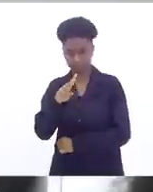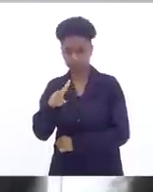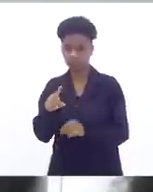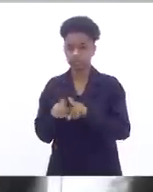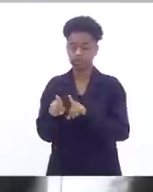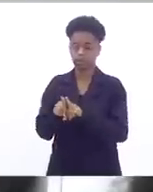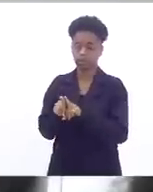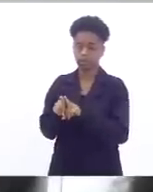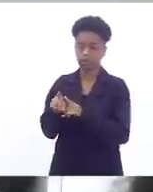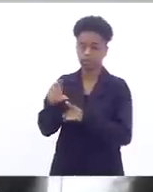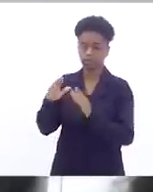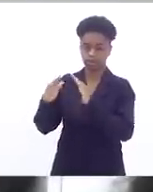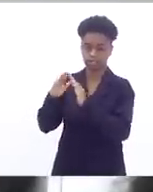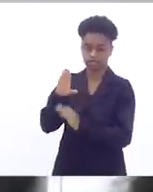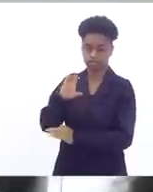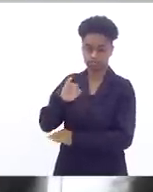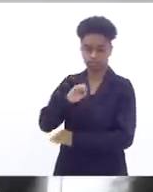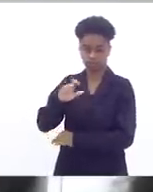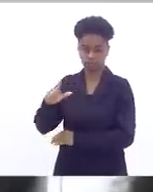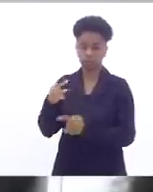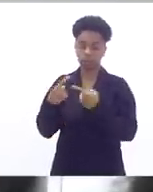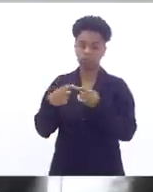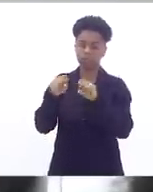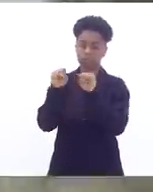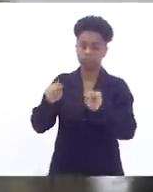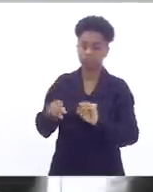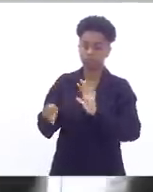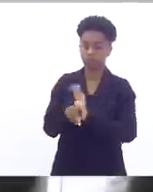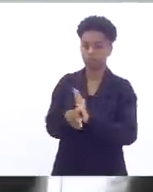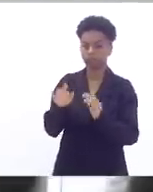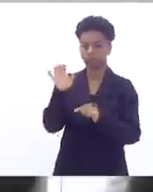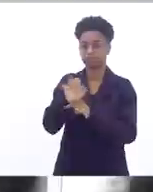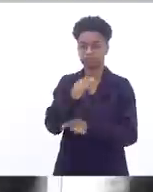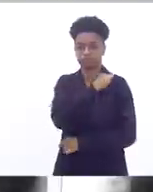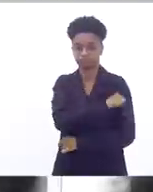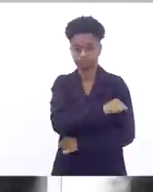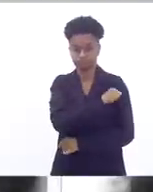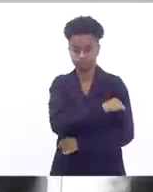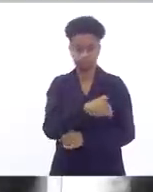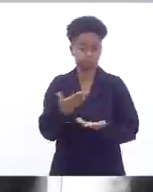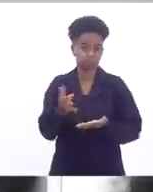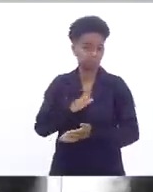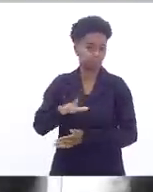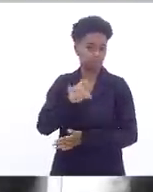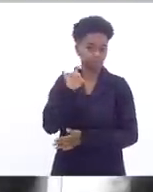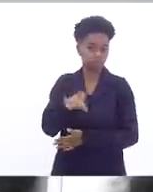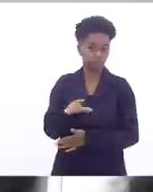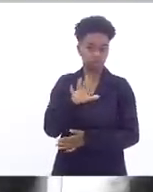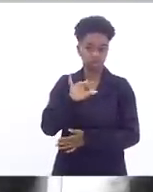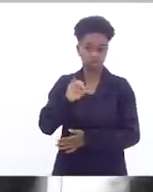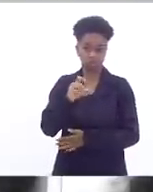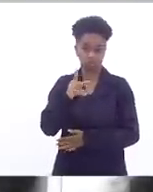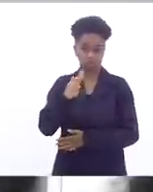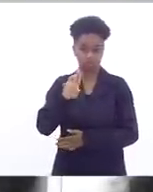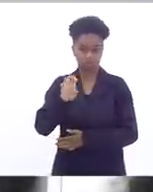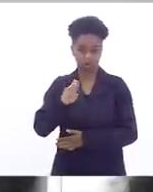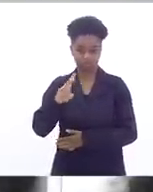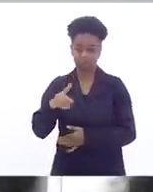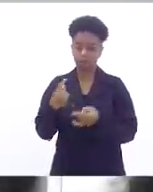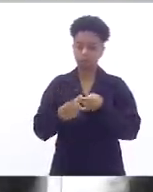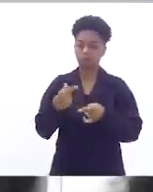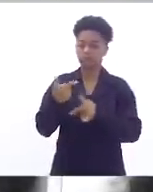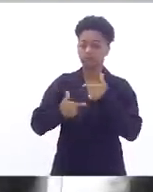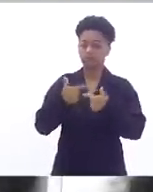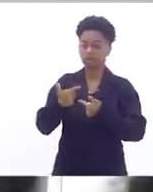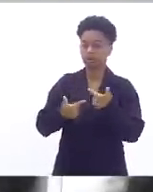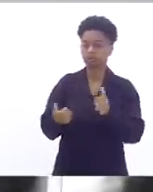é um sistema do Estado do Rio de Janeiro que não é só do Rio previdência então um trabalho conjunto que está sendo feito